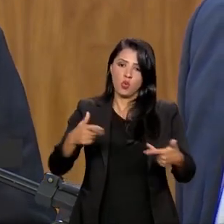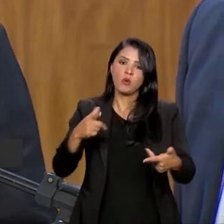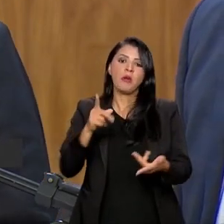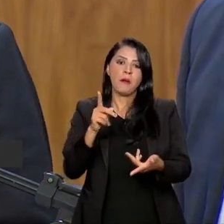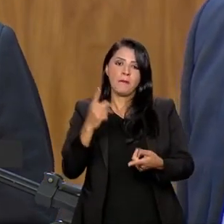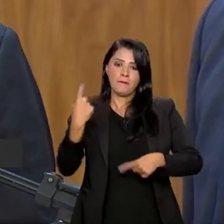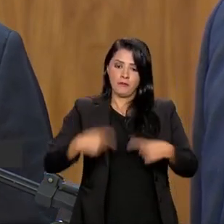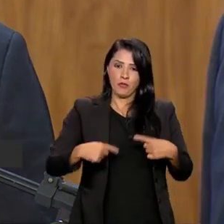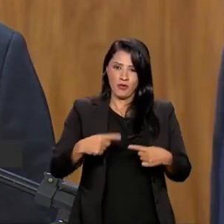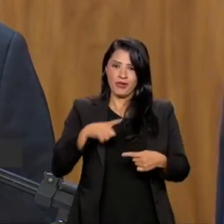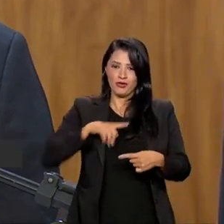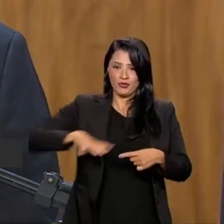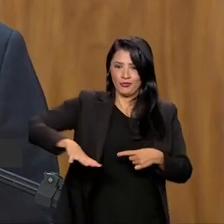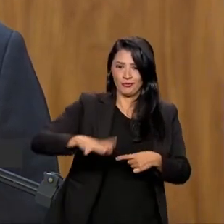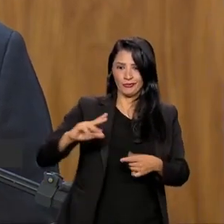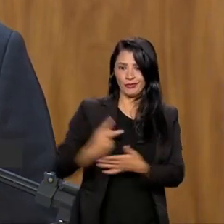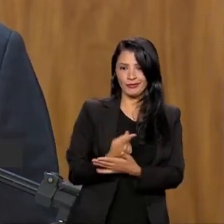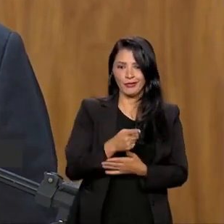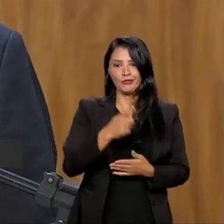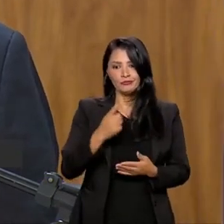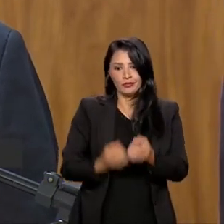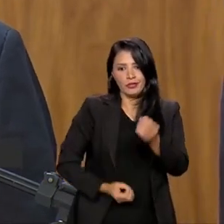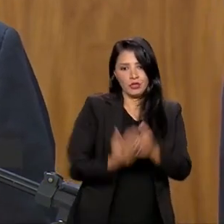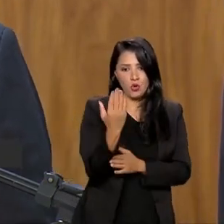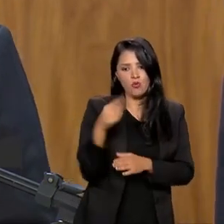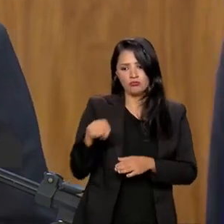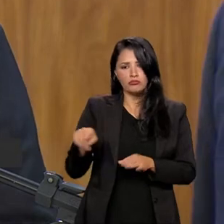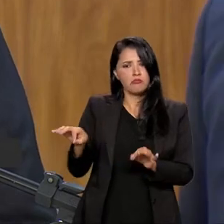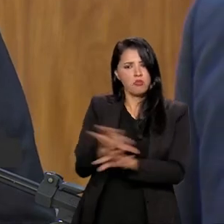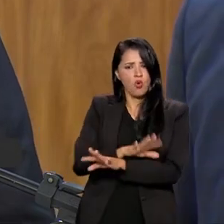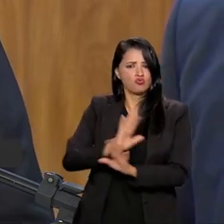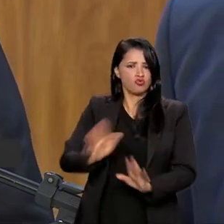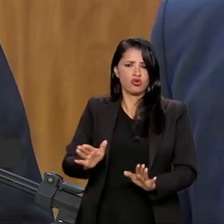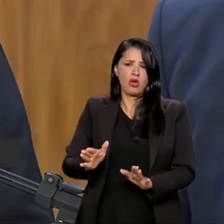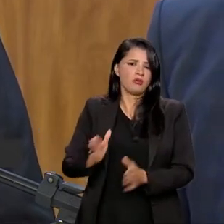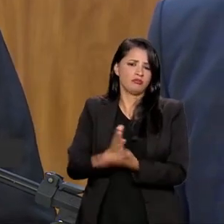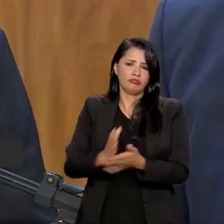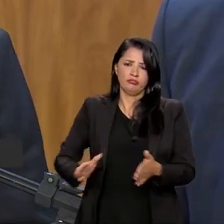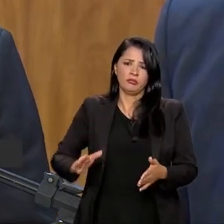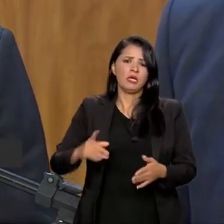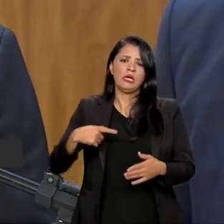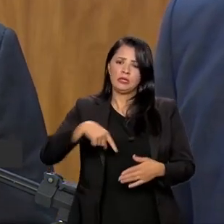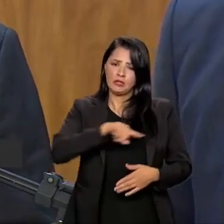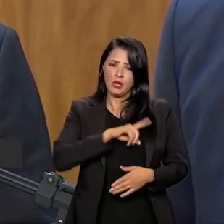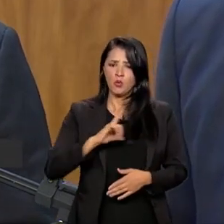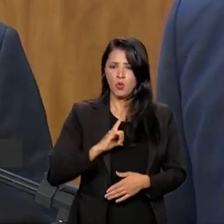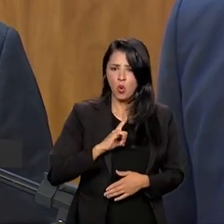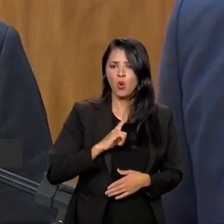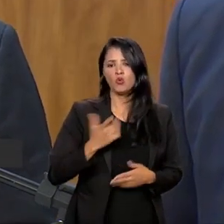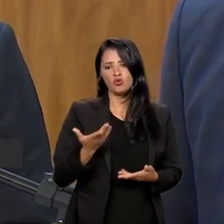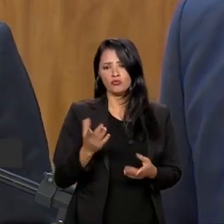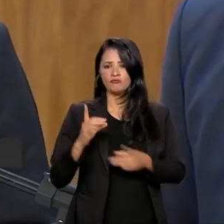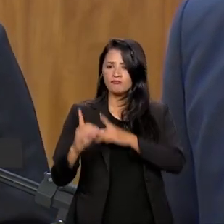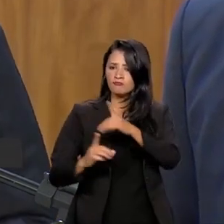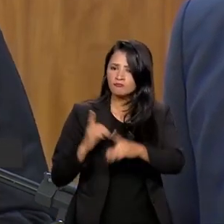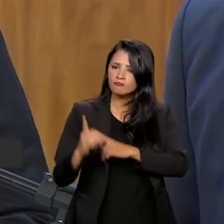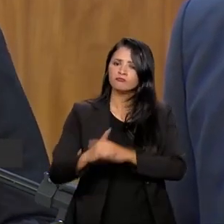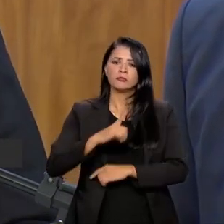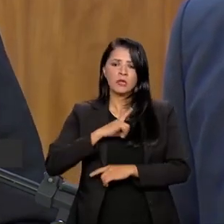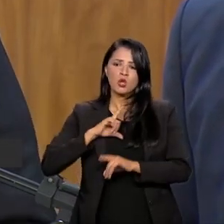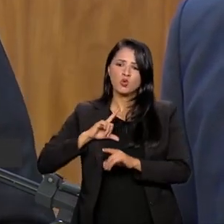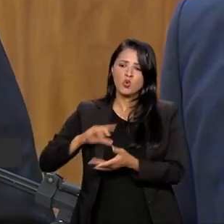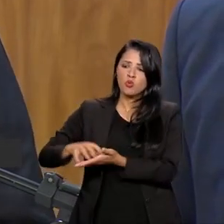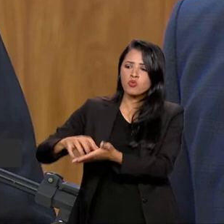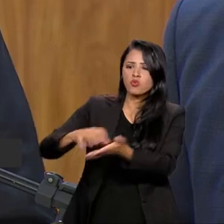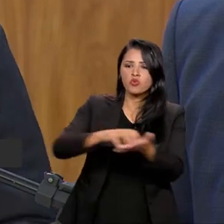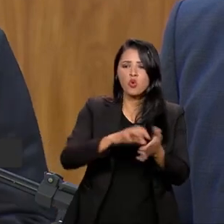criação e nós consideramos esse fator político superado, ou seja, nós temos hoje pleno diálogo com todos os organismos